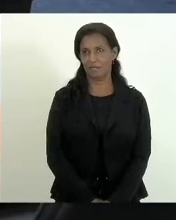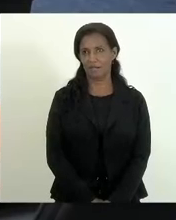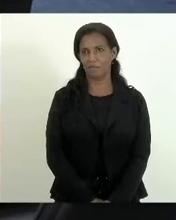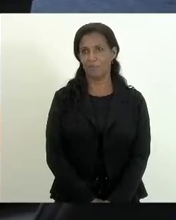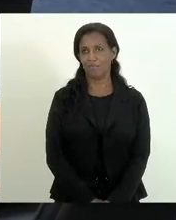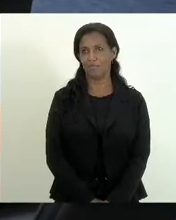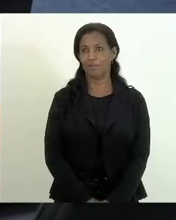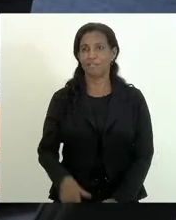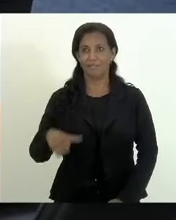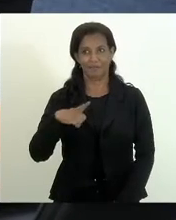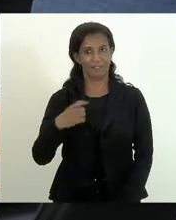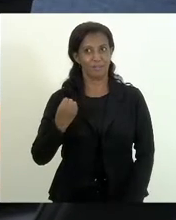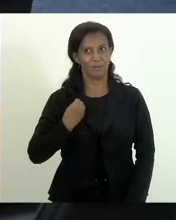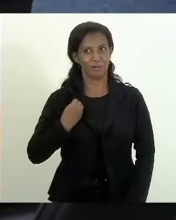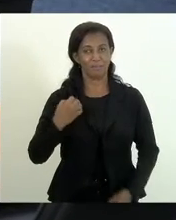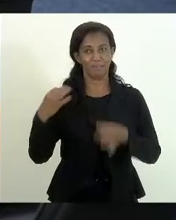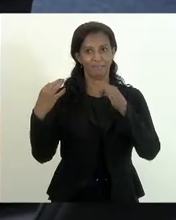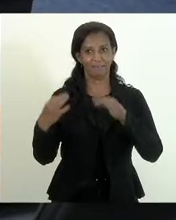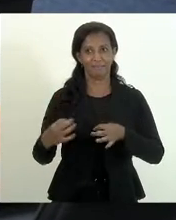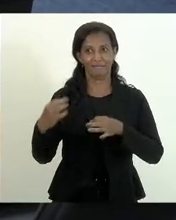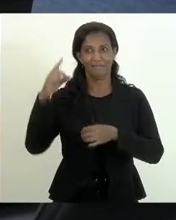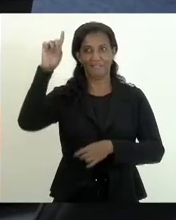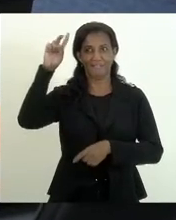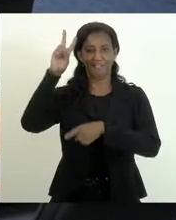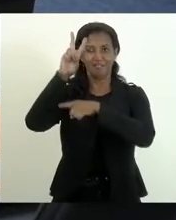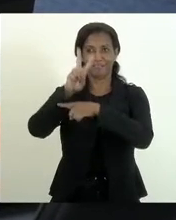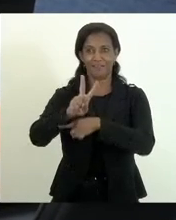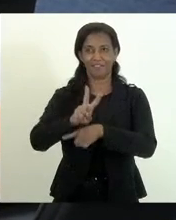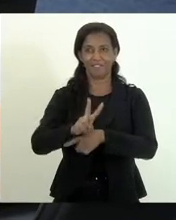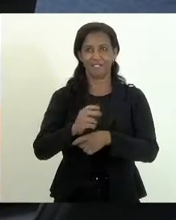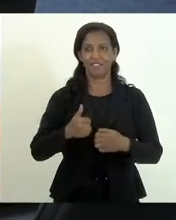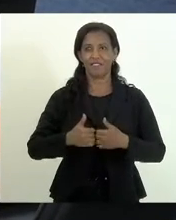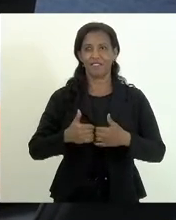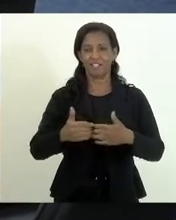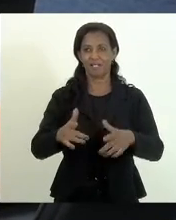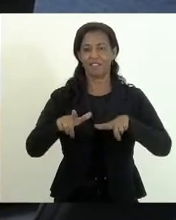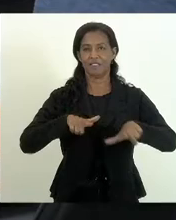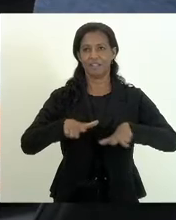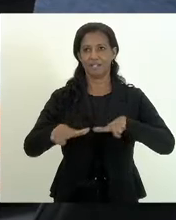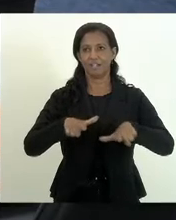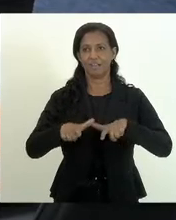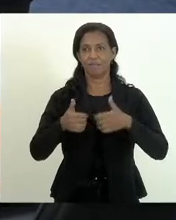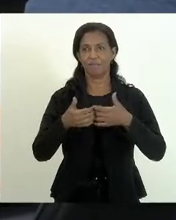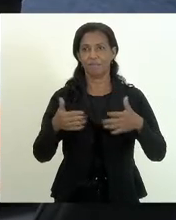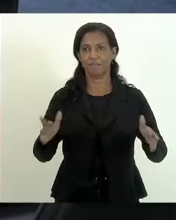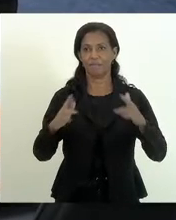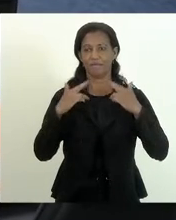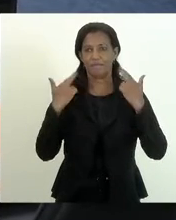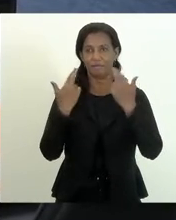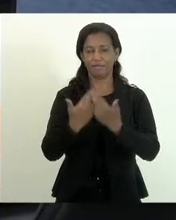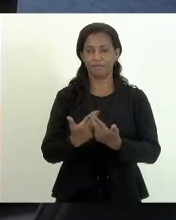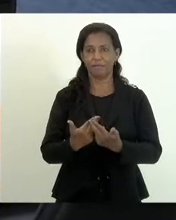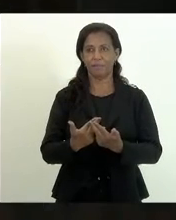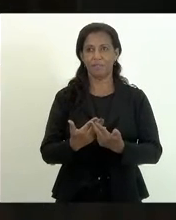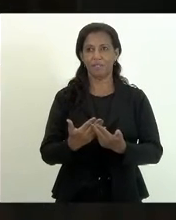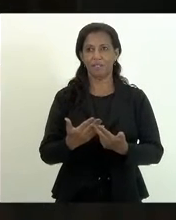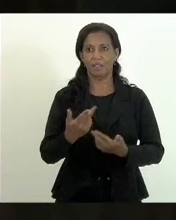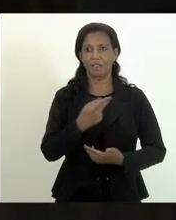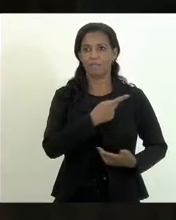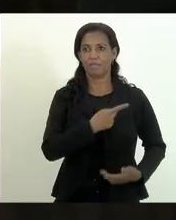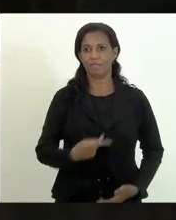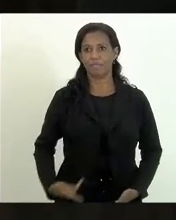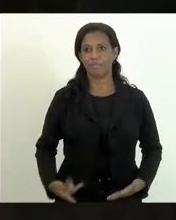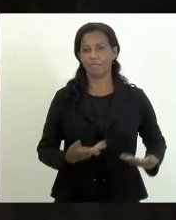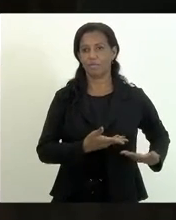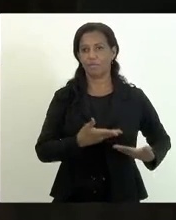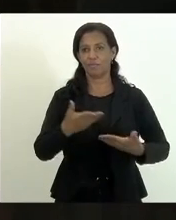em havendo número legal e sobre a proteção de Deus iniciamos os nossos trabalhos está aberto a sessão a presidência